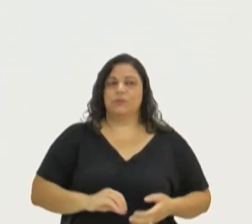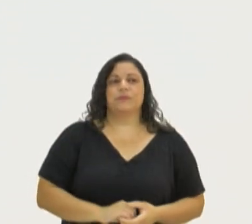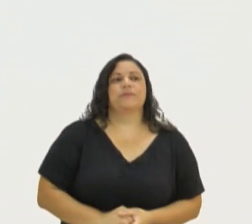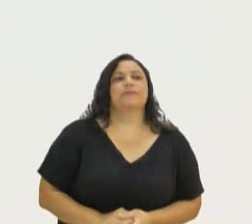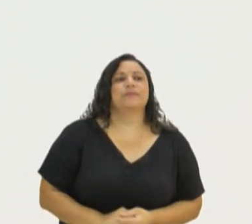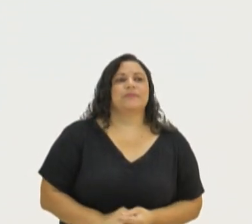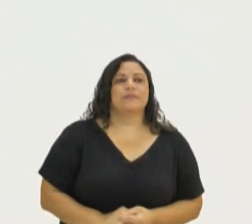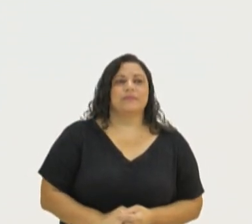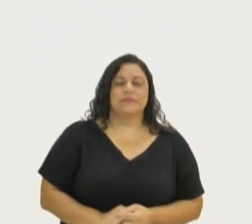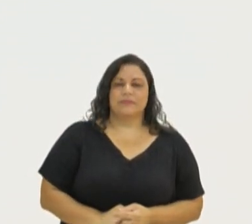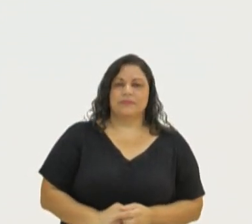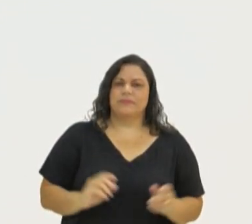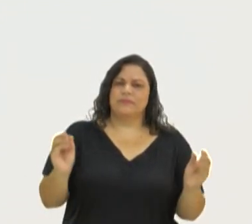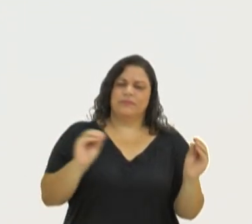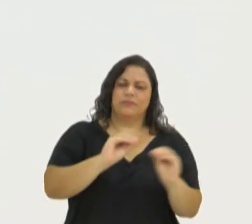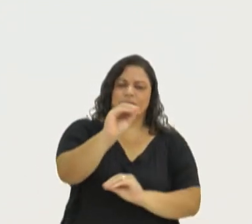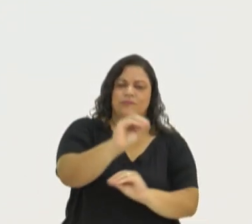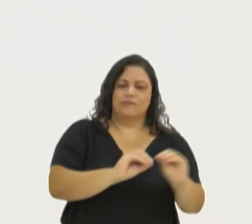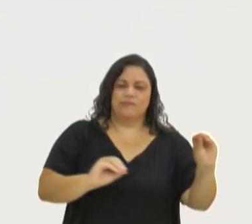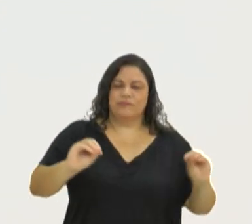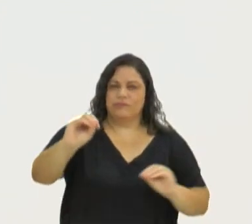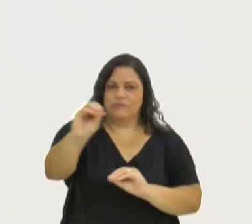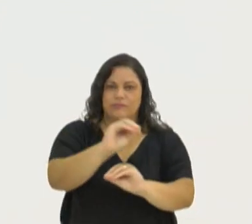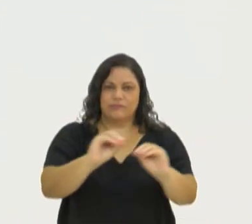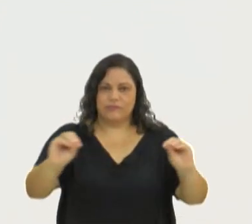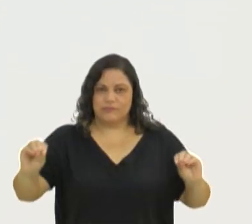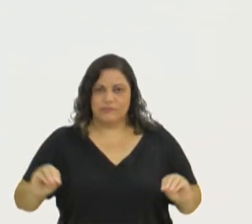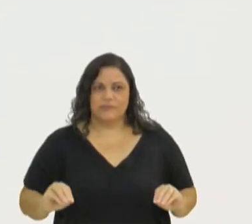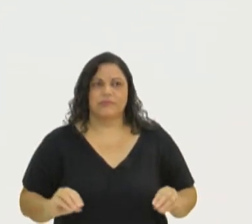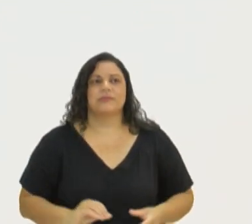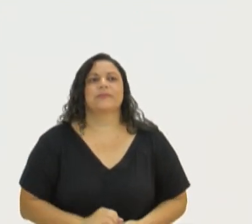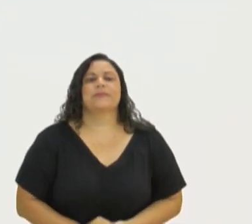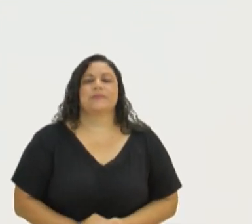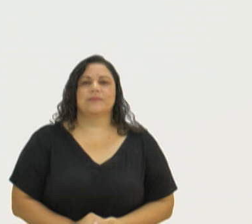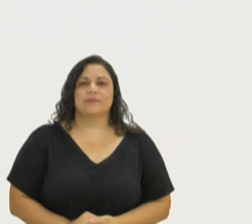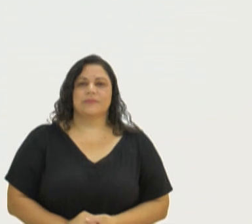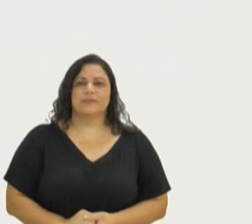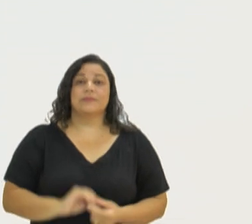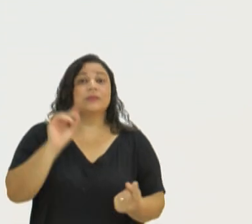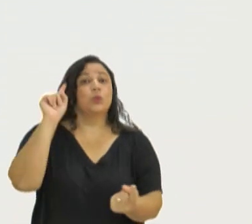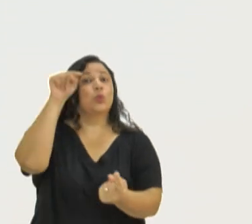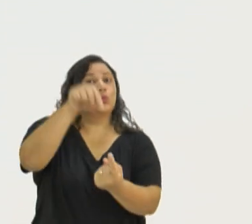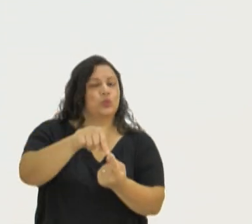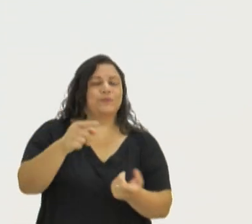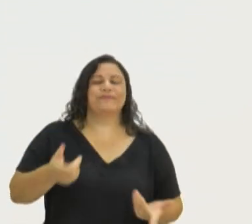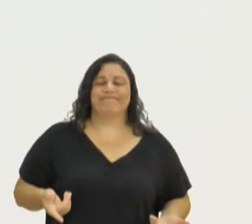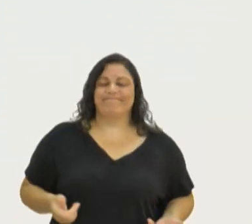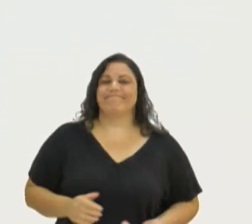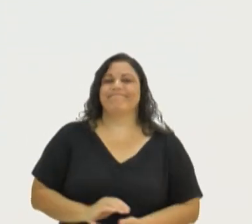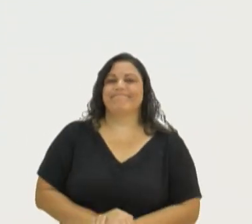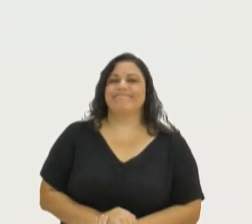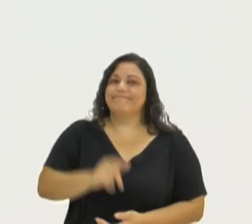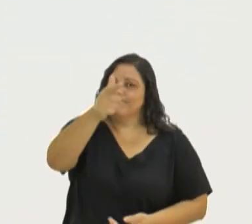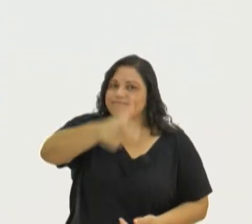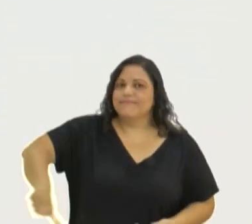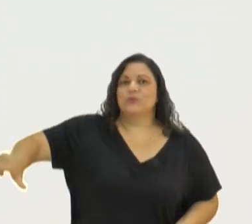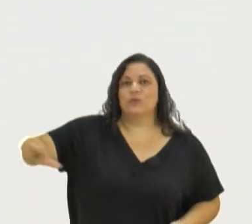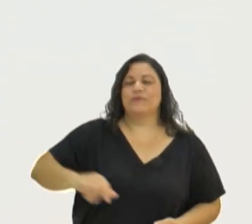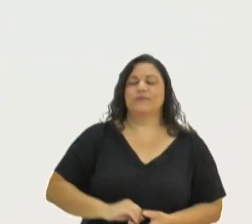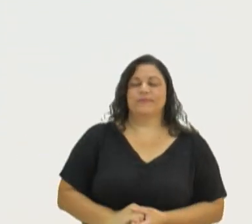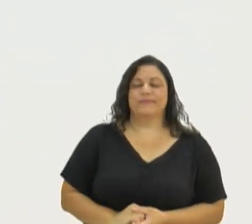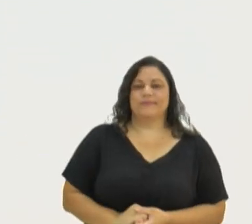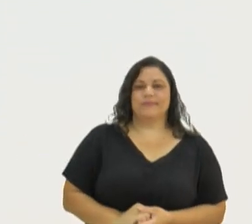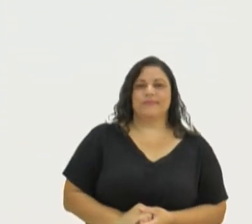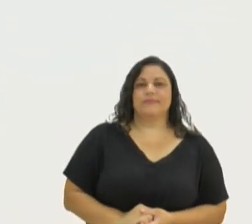agora se movimentar em qualquer direção. E aí eu cheguei, atingi meu objetivo. Vamos mais uma vez?